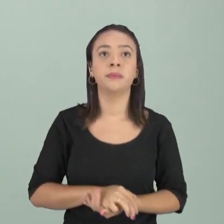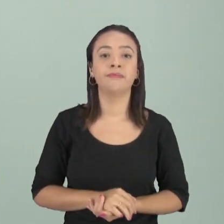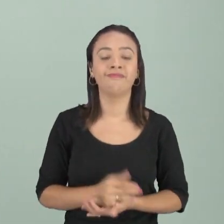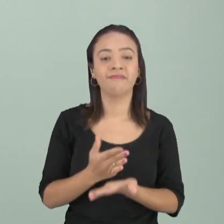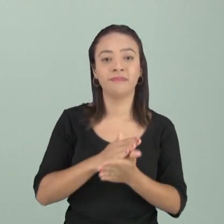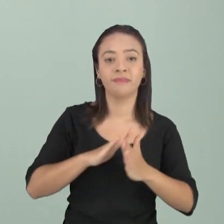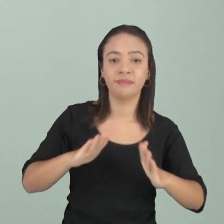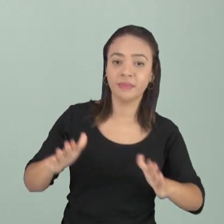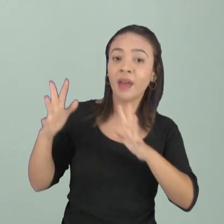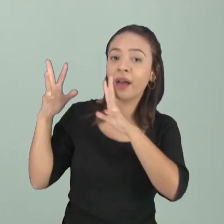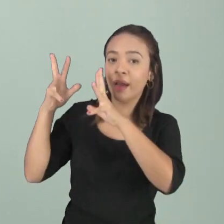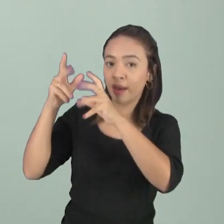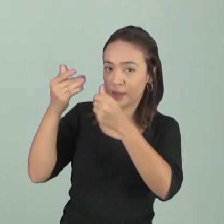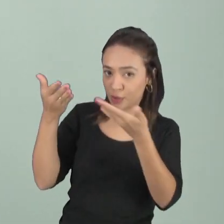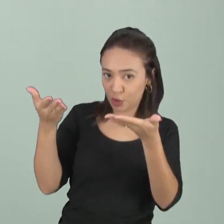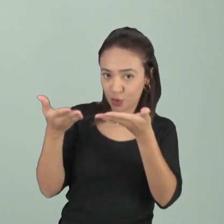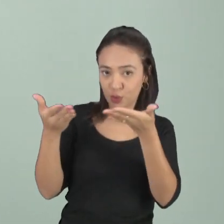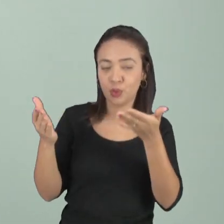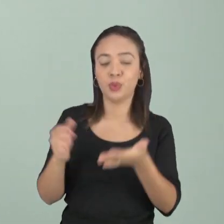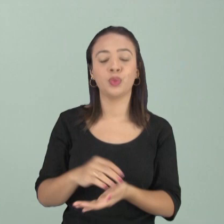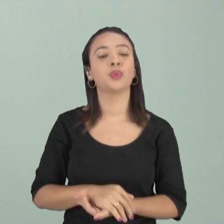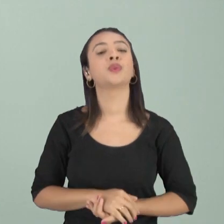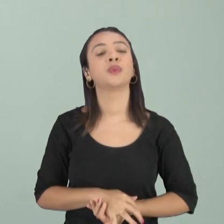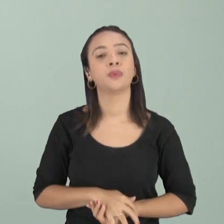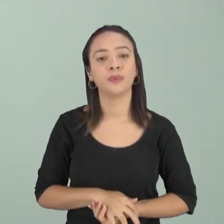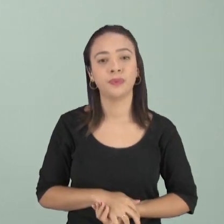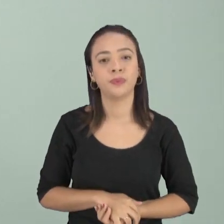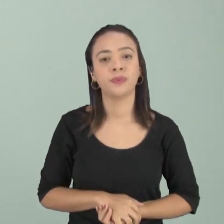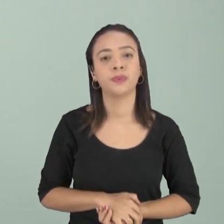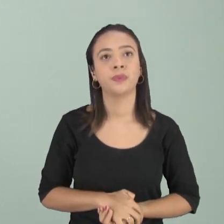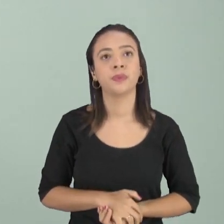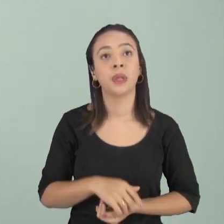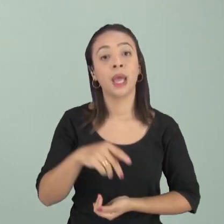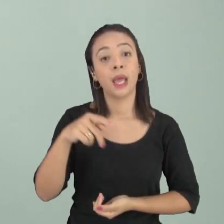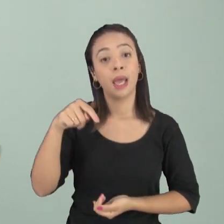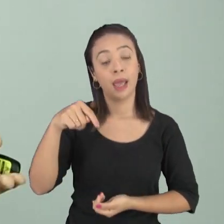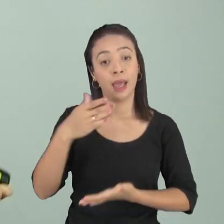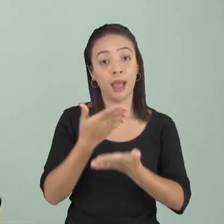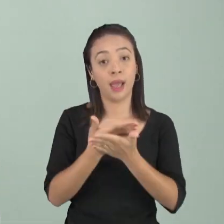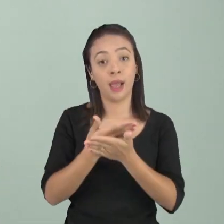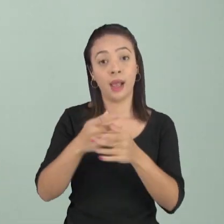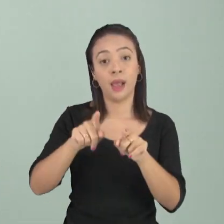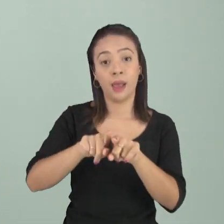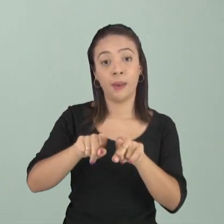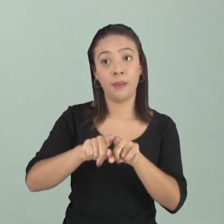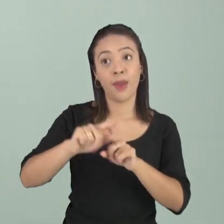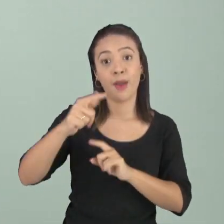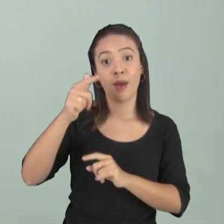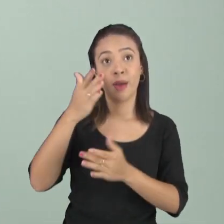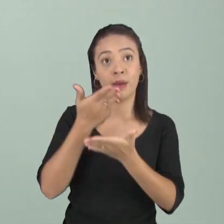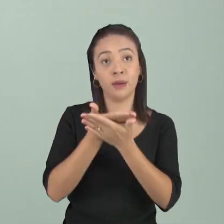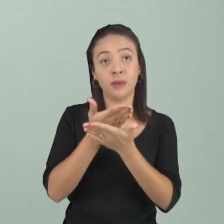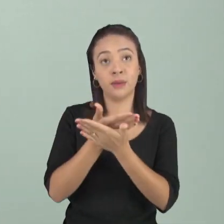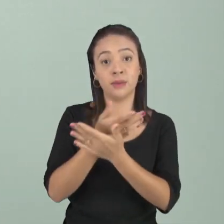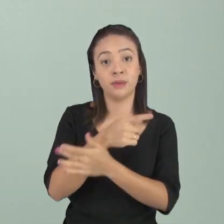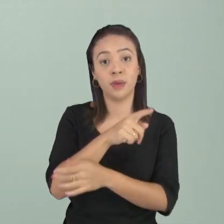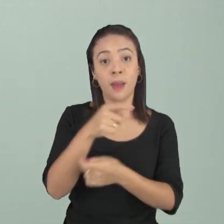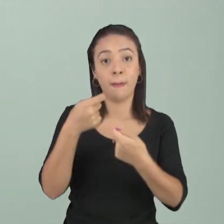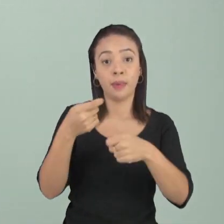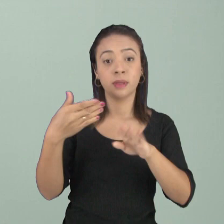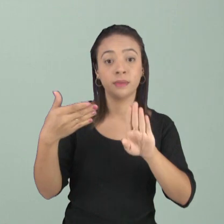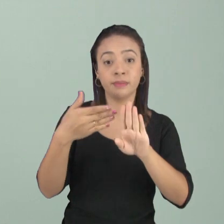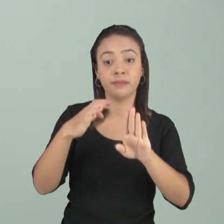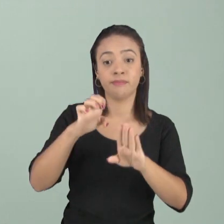encerramos nossa aula de revisão, né, por hoje. Para essa e outras aulas, vocês podem acessar